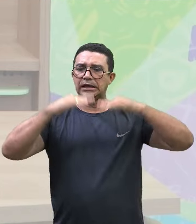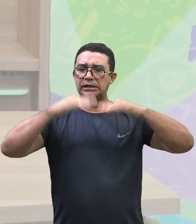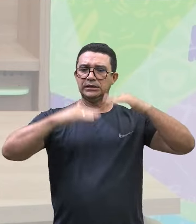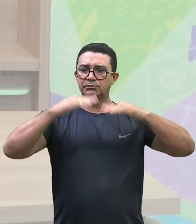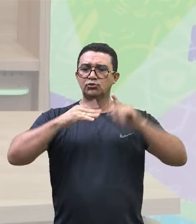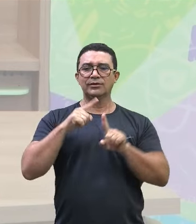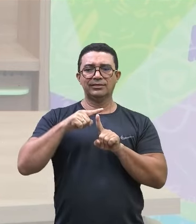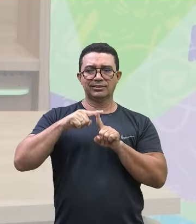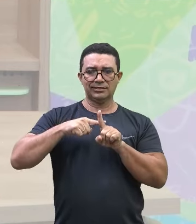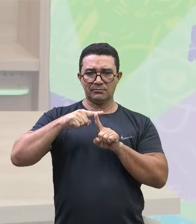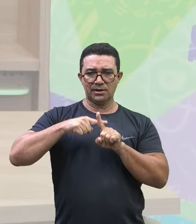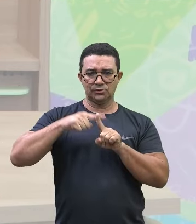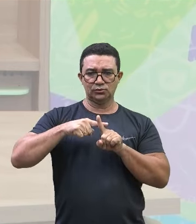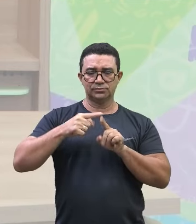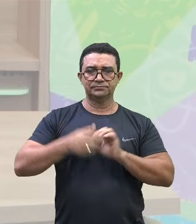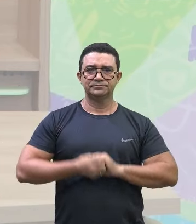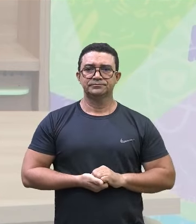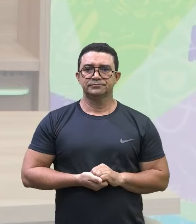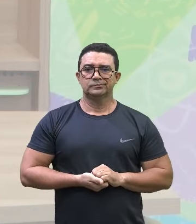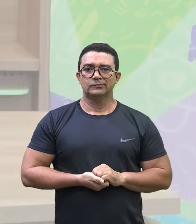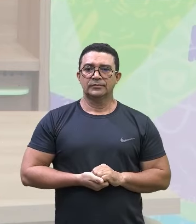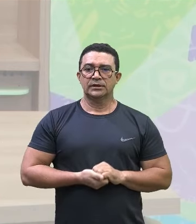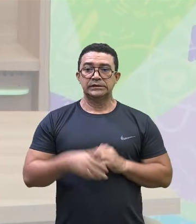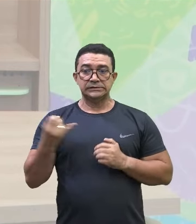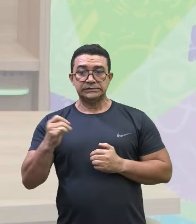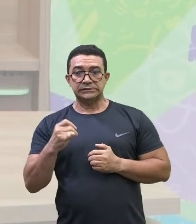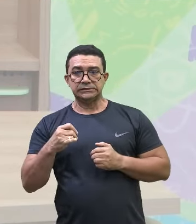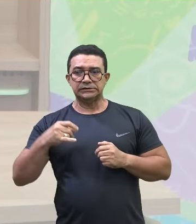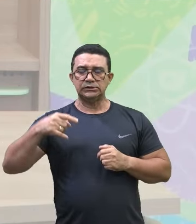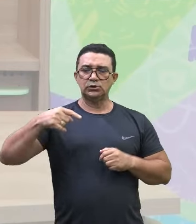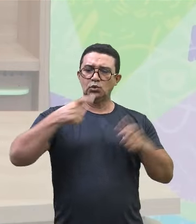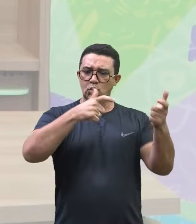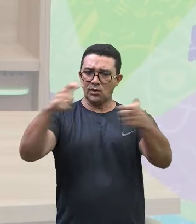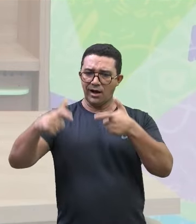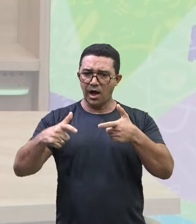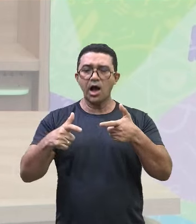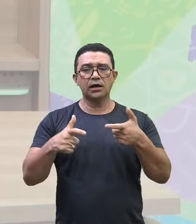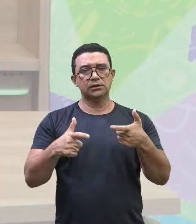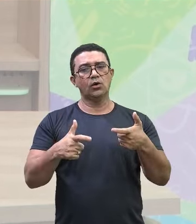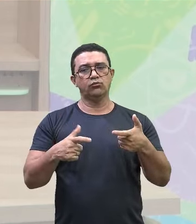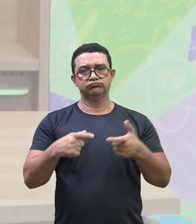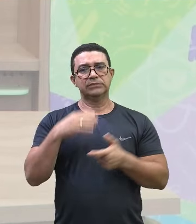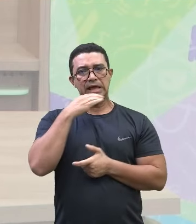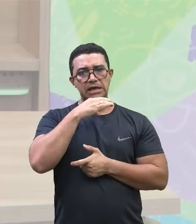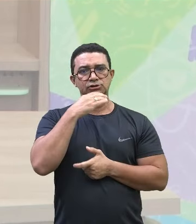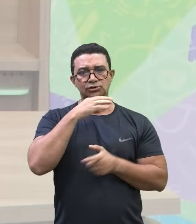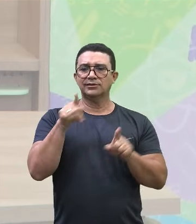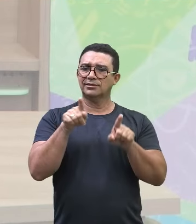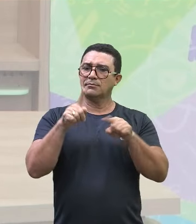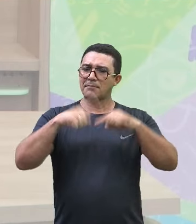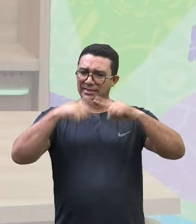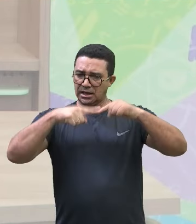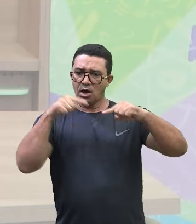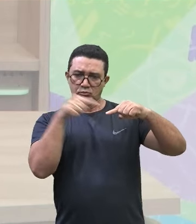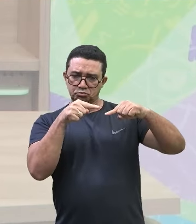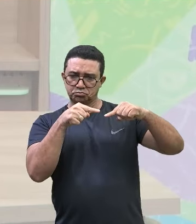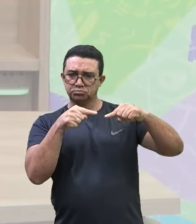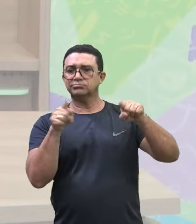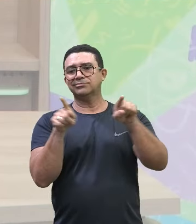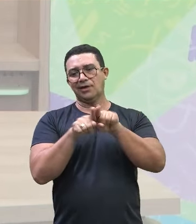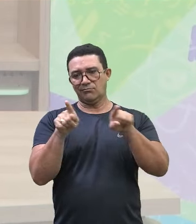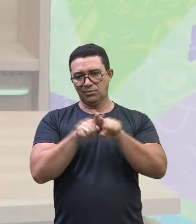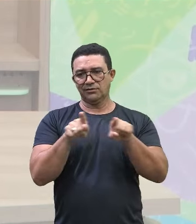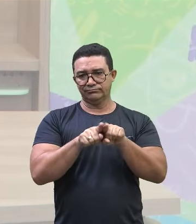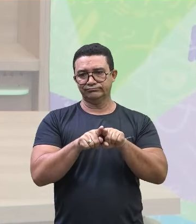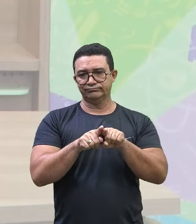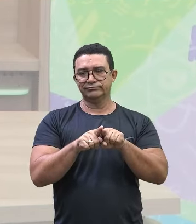O que é um equilíbrio térmico? Se o ambiente está quente, o objeto que está ali vai tender a estar quente. Mas aqui nós vamos apresentar